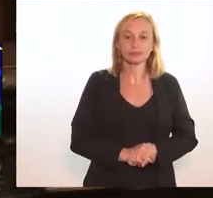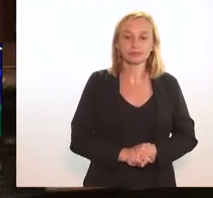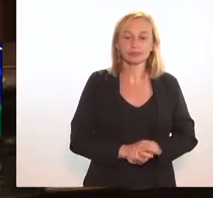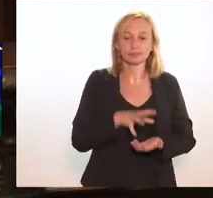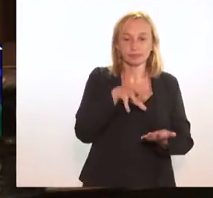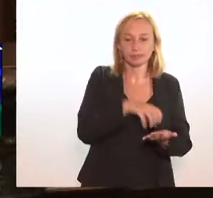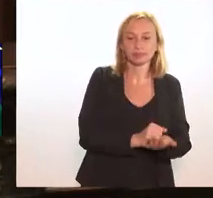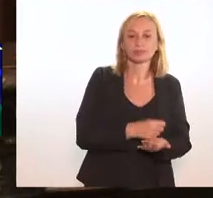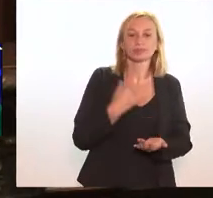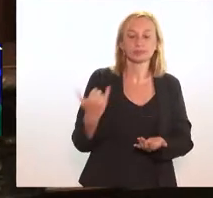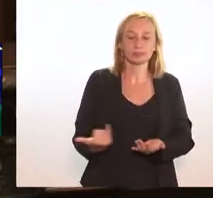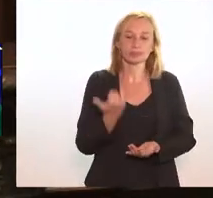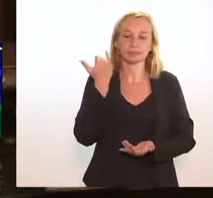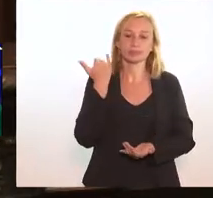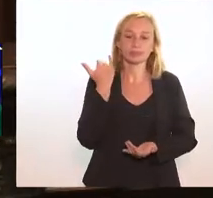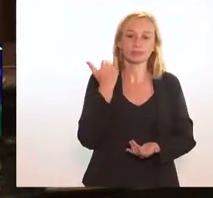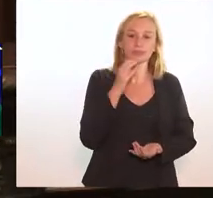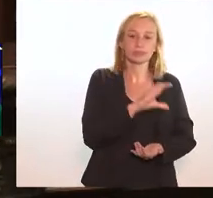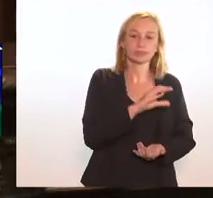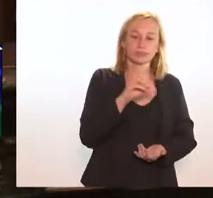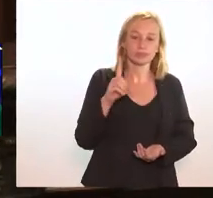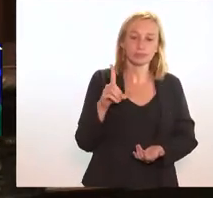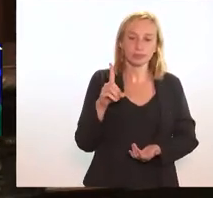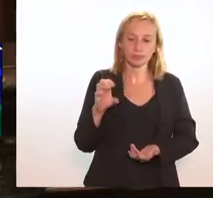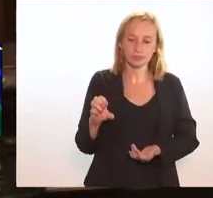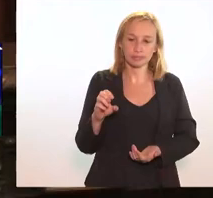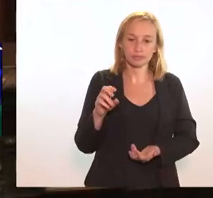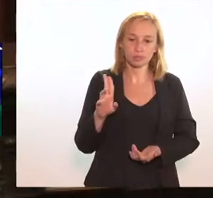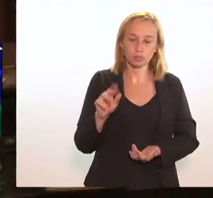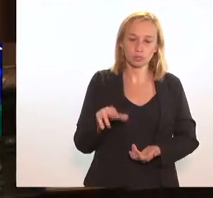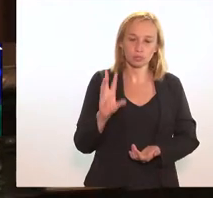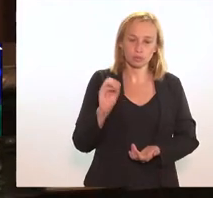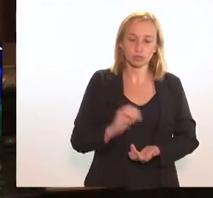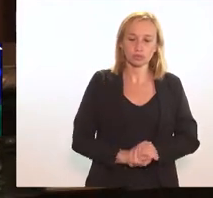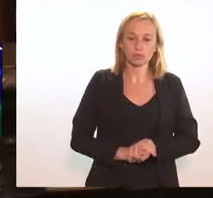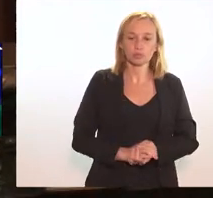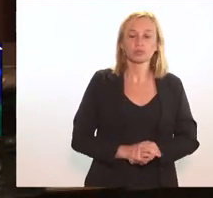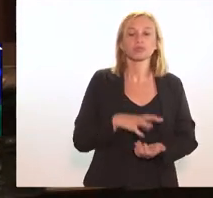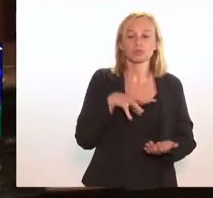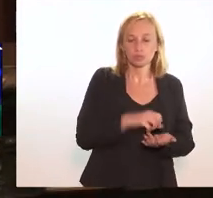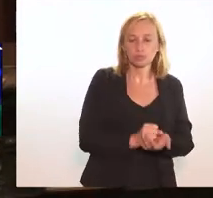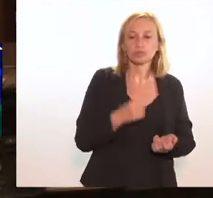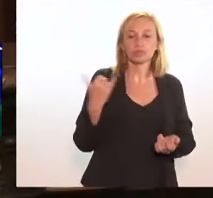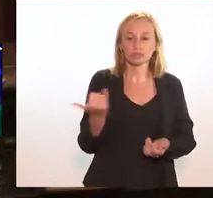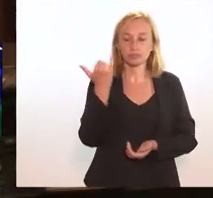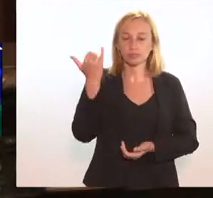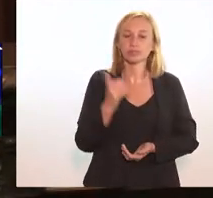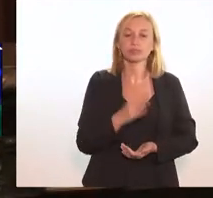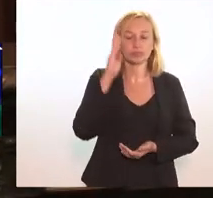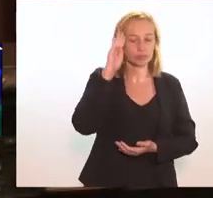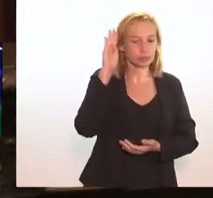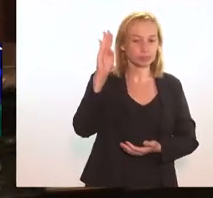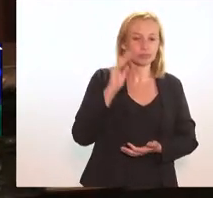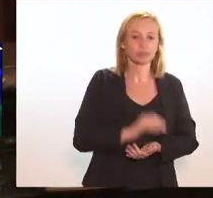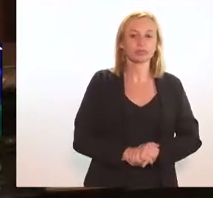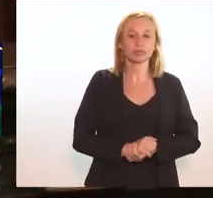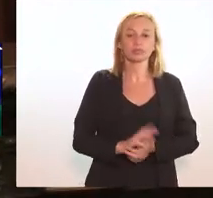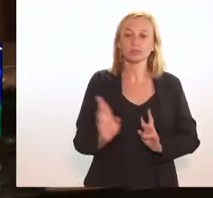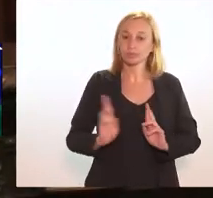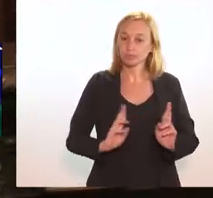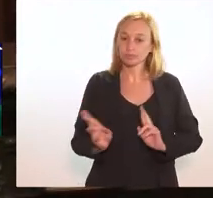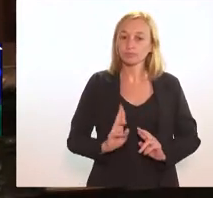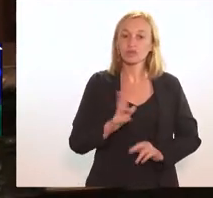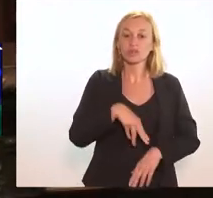cadastro importante, o CadÚnico, e também um cadastro importante e fundamental é com relação